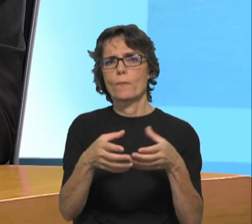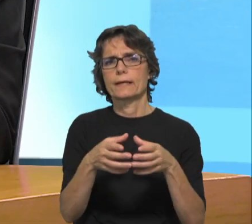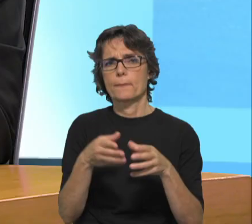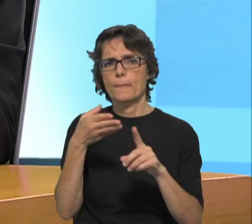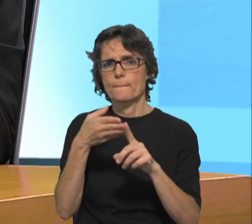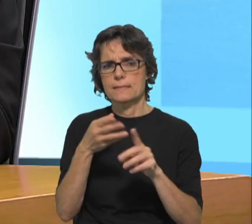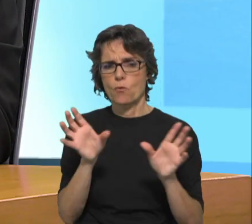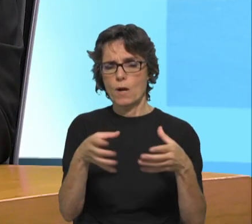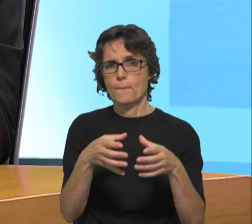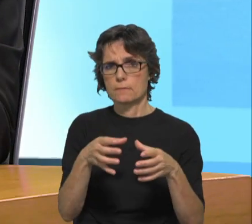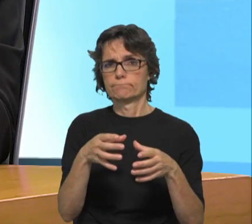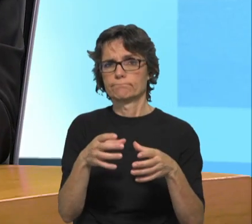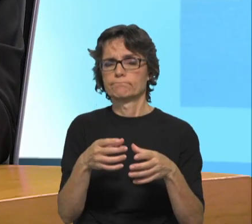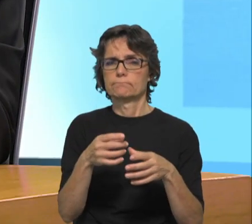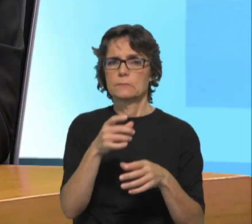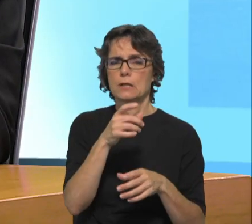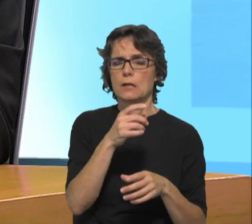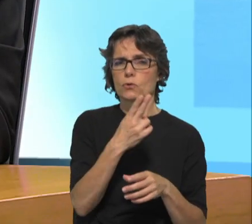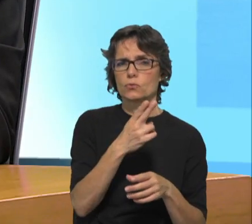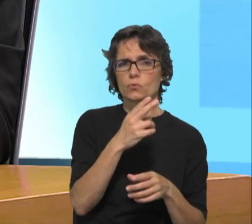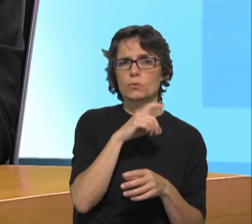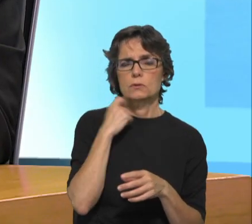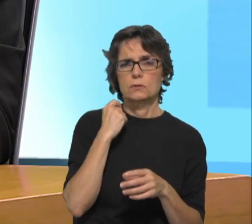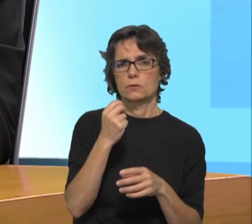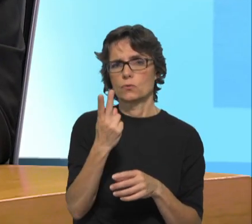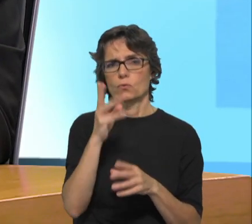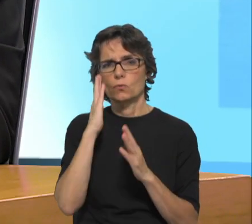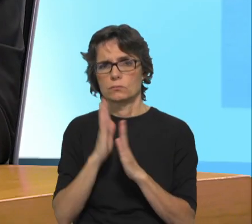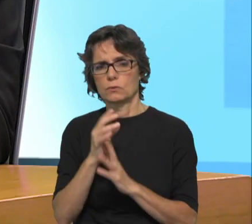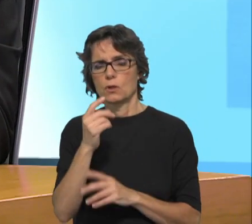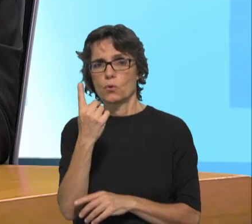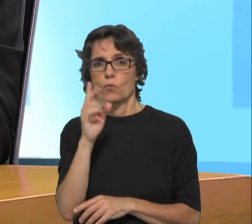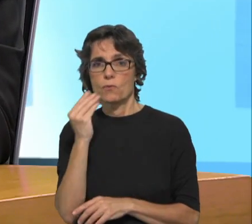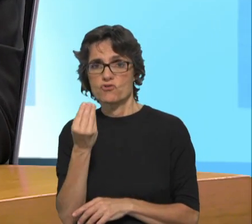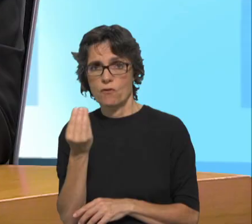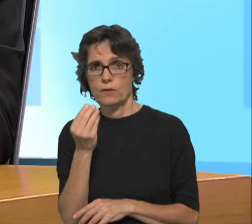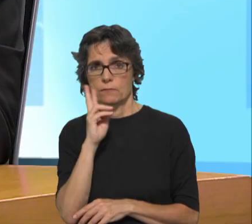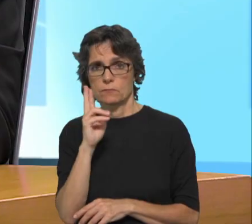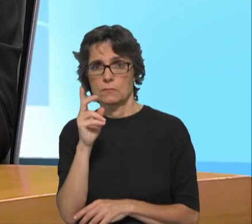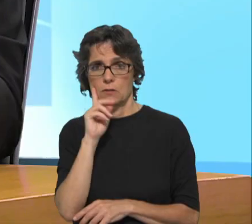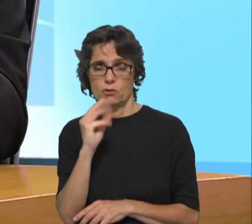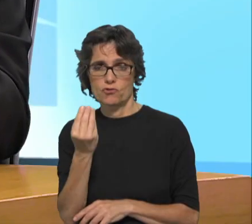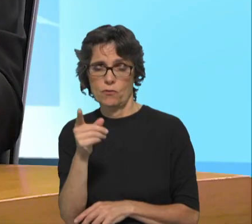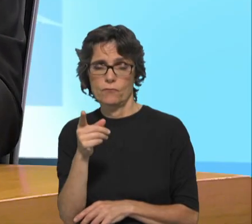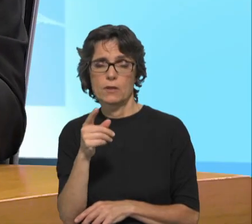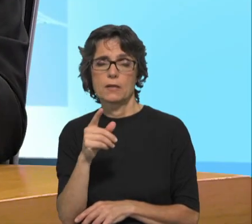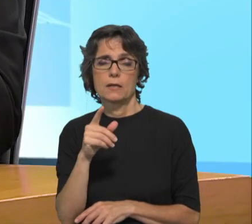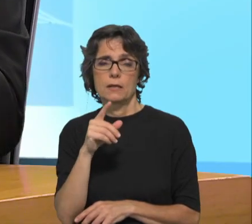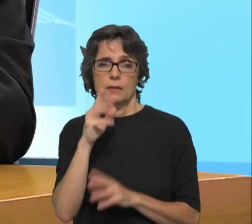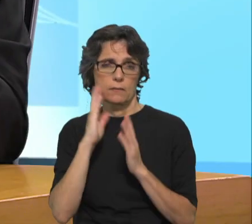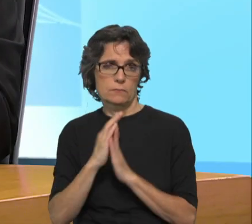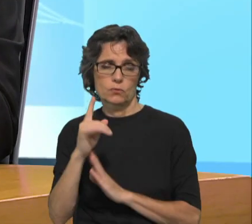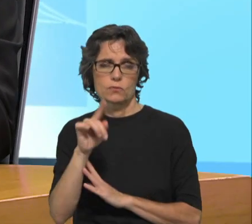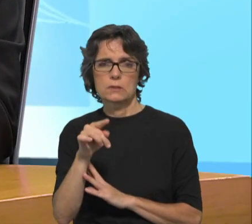em que 2 sacerdotes, 2 religiosas e uma jovem leiga dedicámos, no fundo, esse mês inteiro a acompanhar as paróquias. Não estávamos sempre em todo o